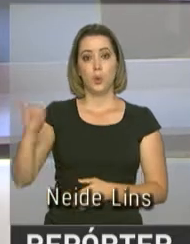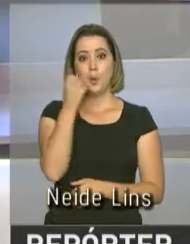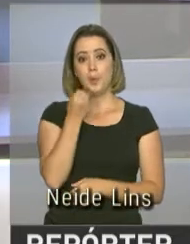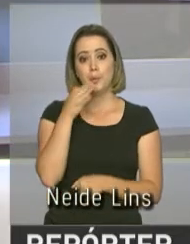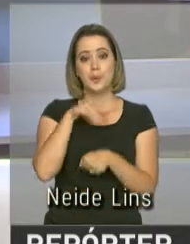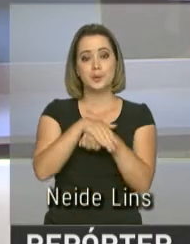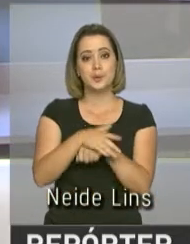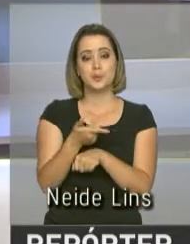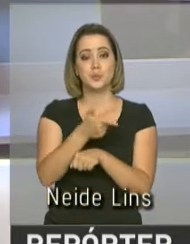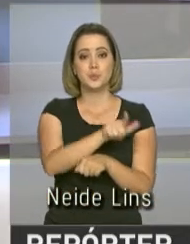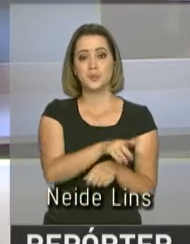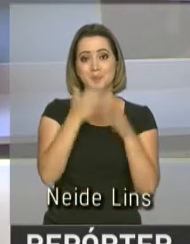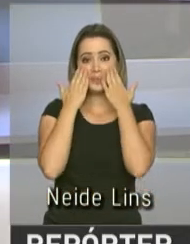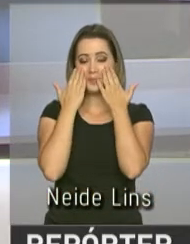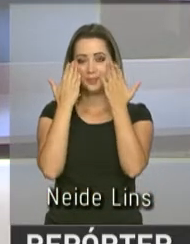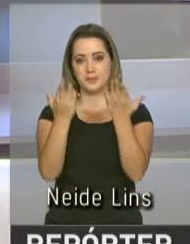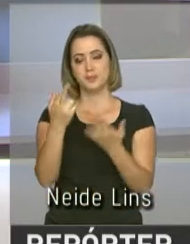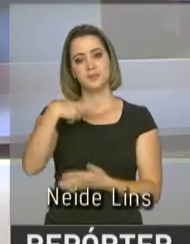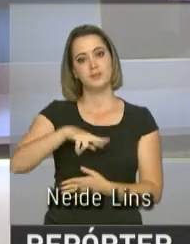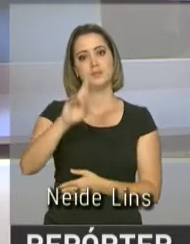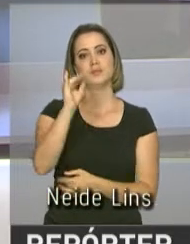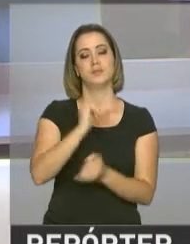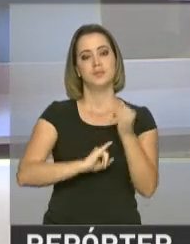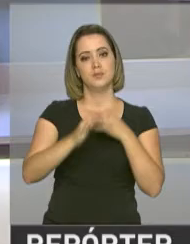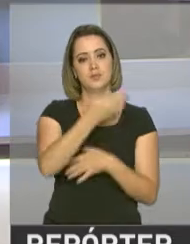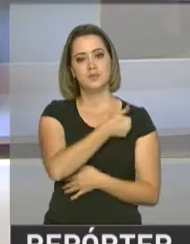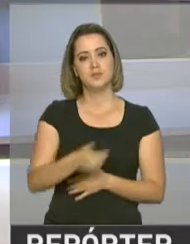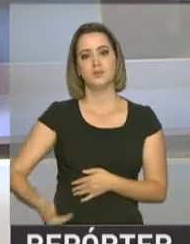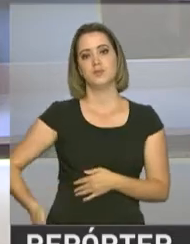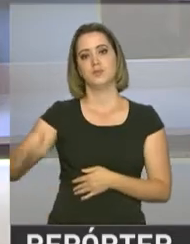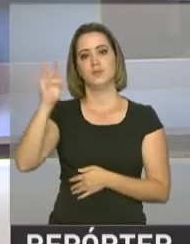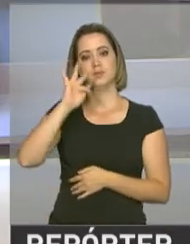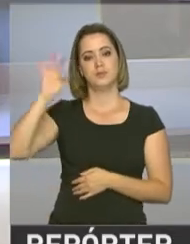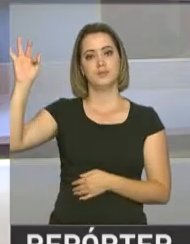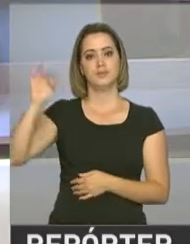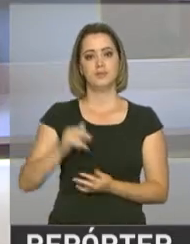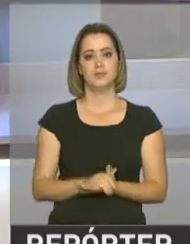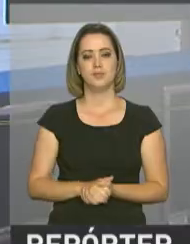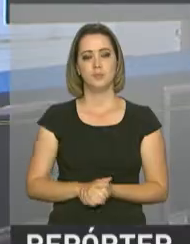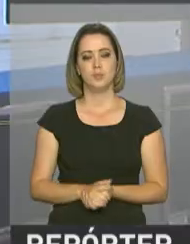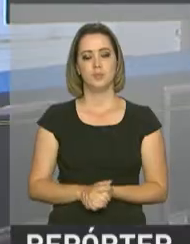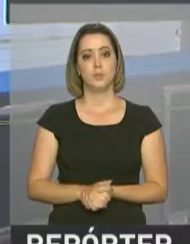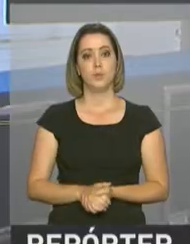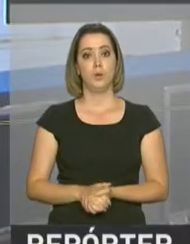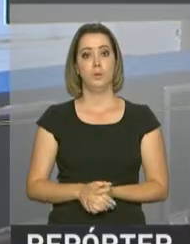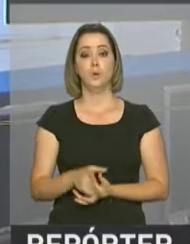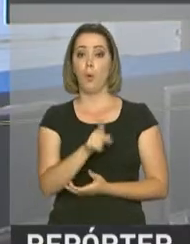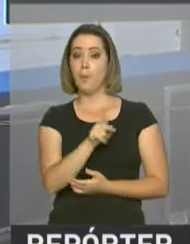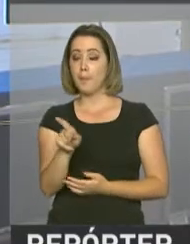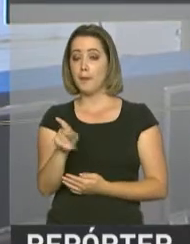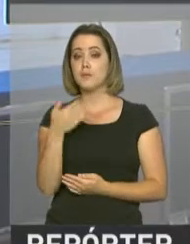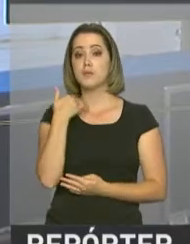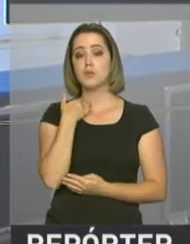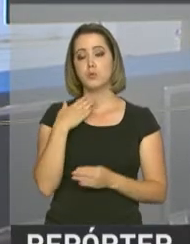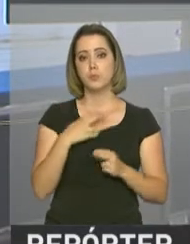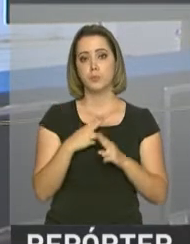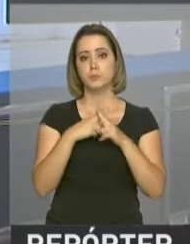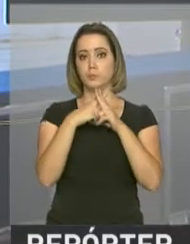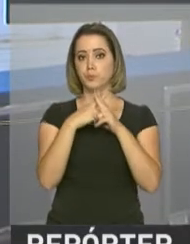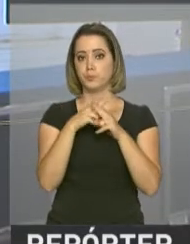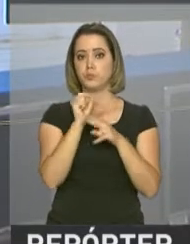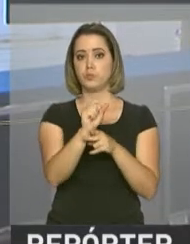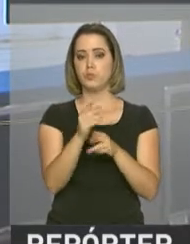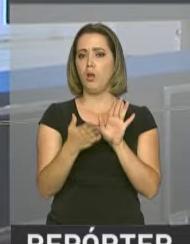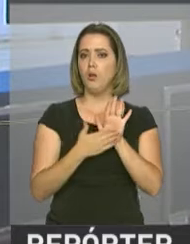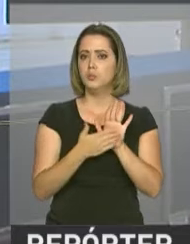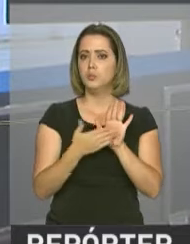Olá, boa noite. Estamos de volta com o repórter NBR e as notícias do governo federal. O presidente da Caixa, Gilberto